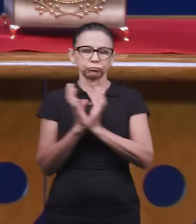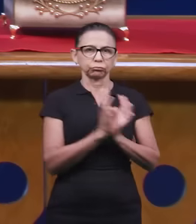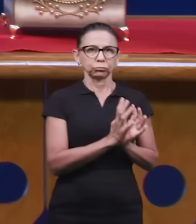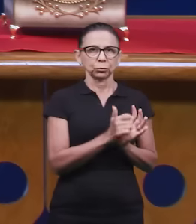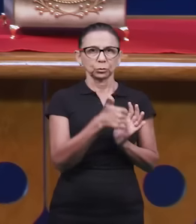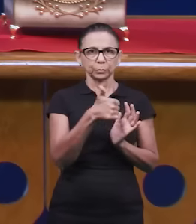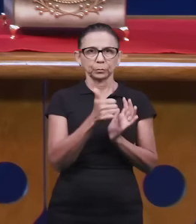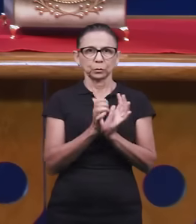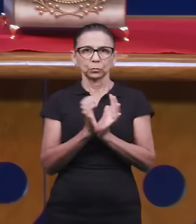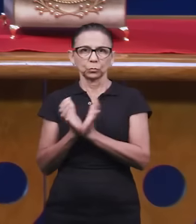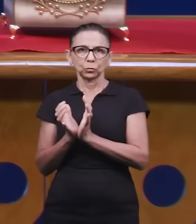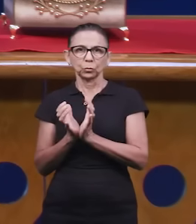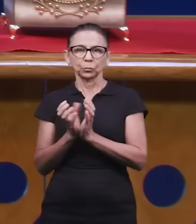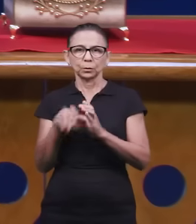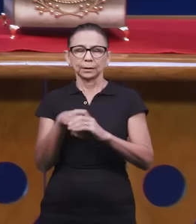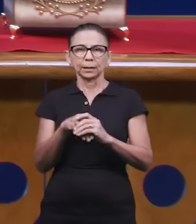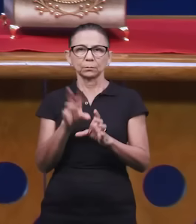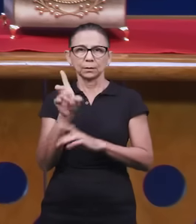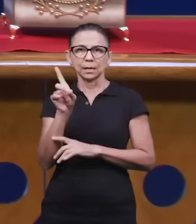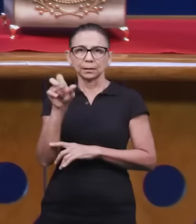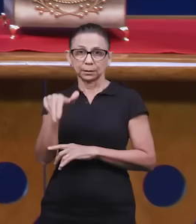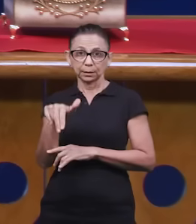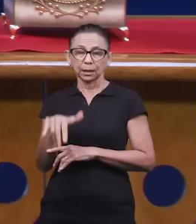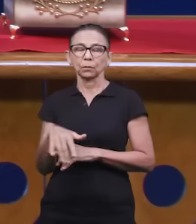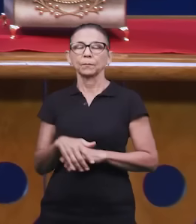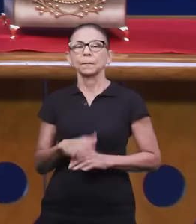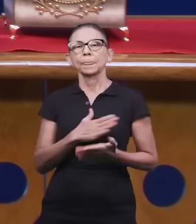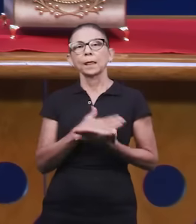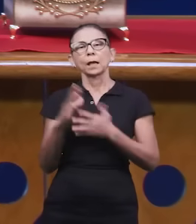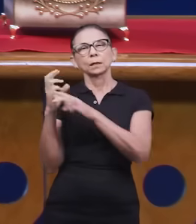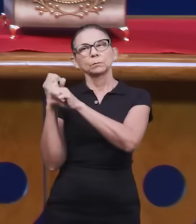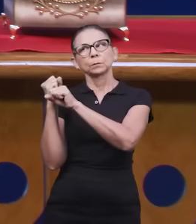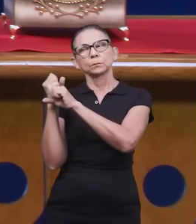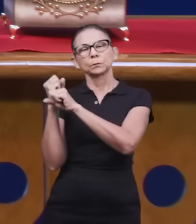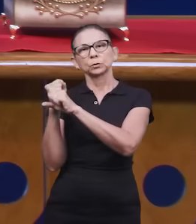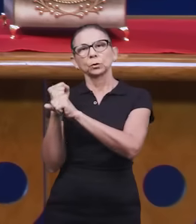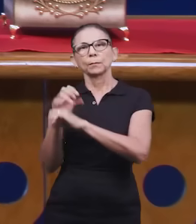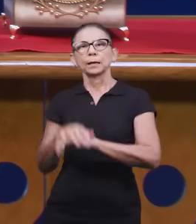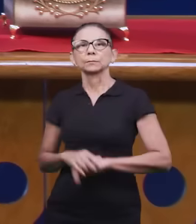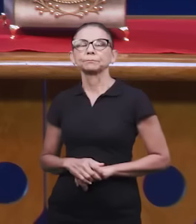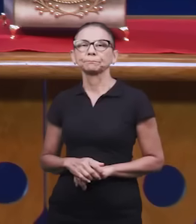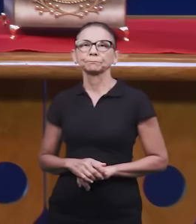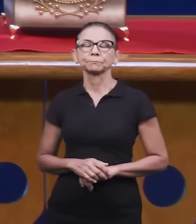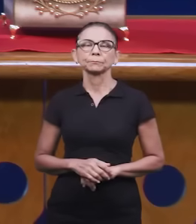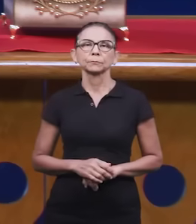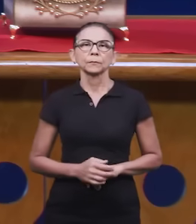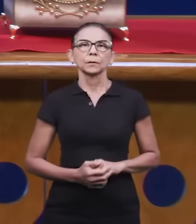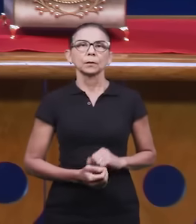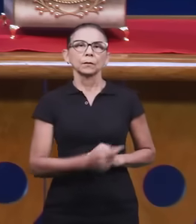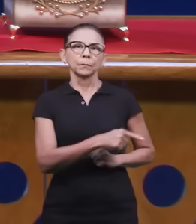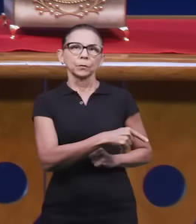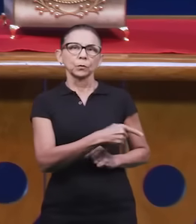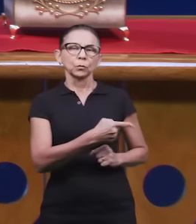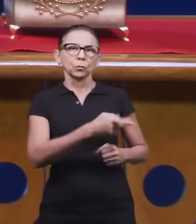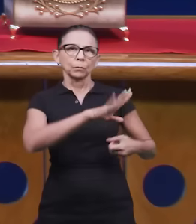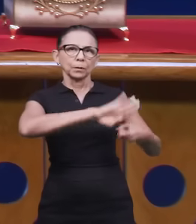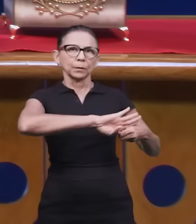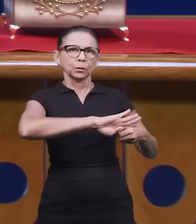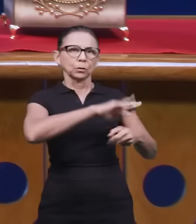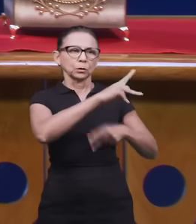primeira leva foi levado Daniel. Começou a contagem do cativeiro. E Daniel,